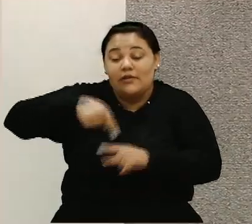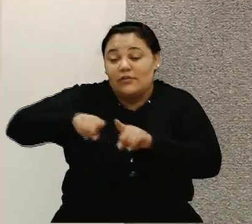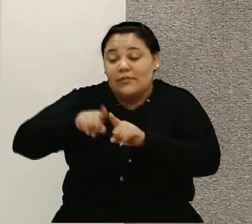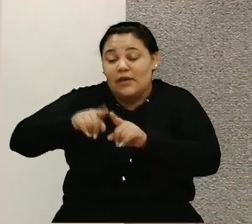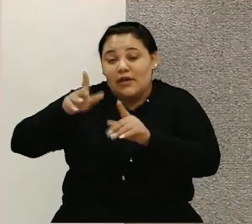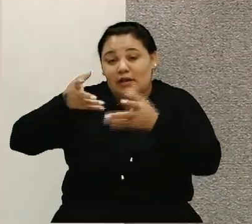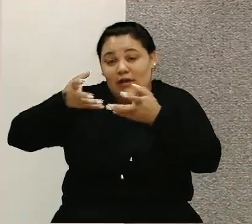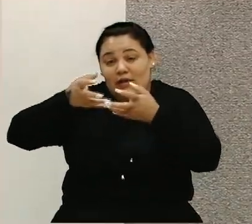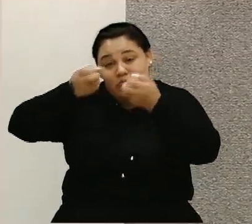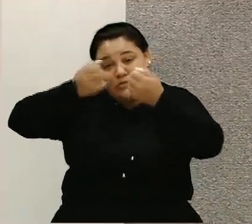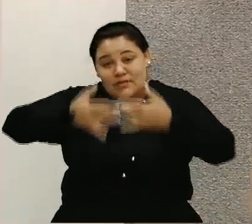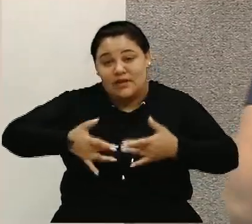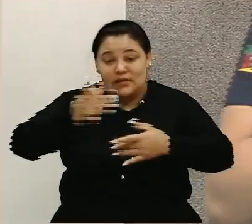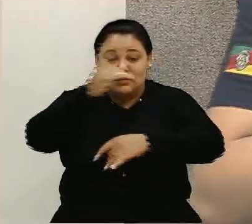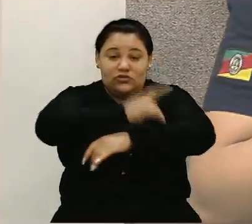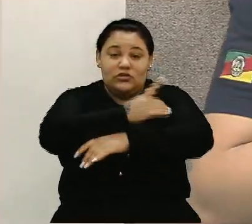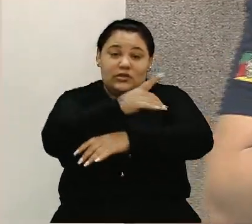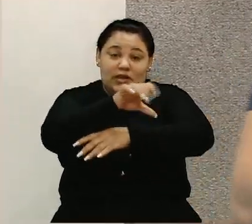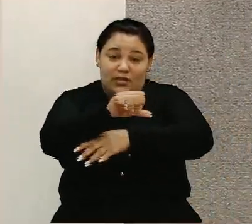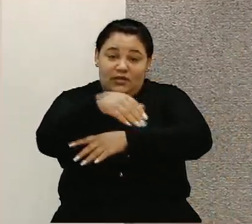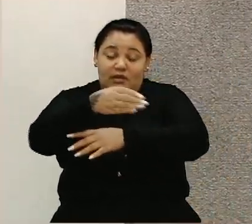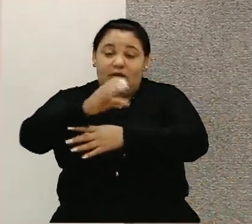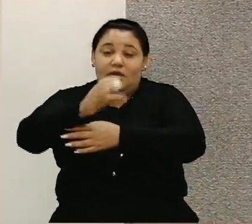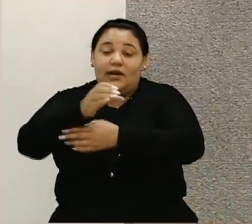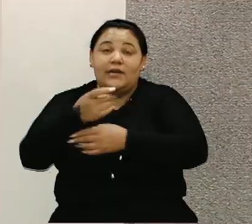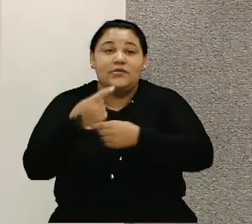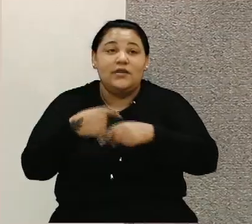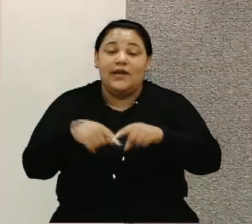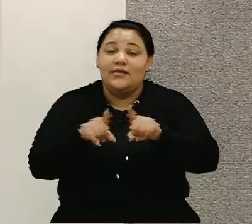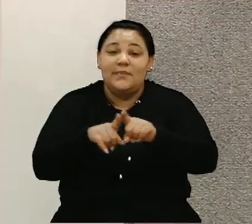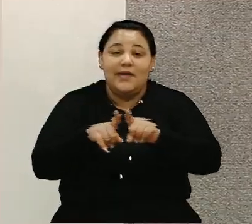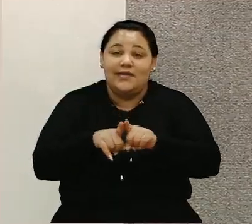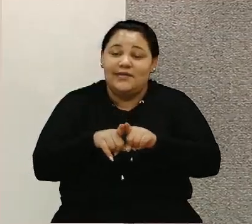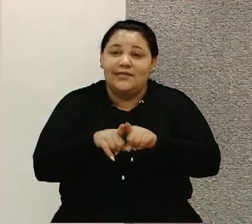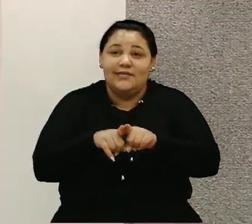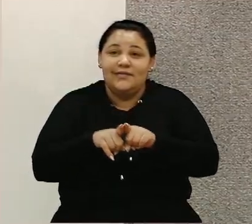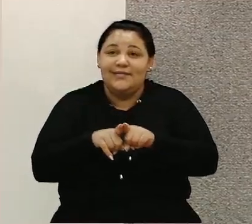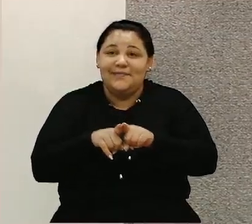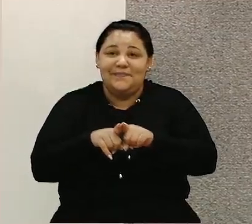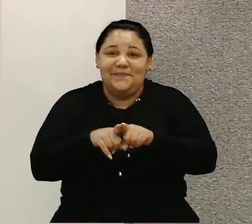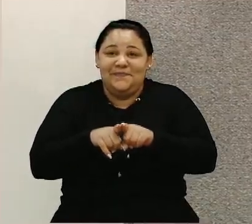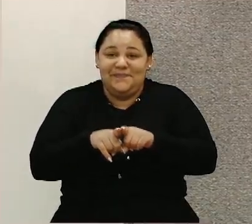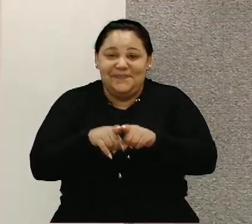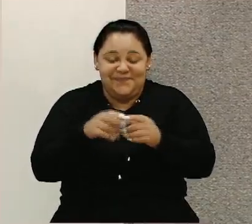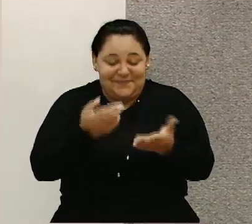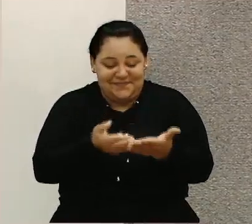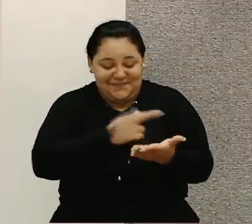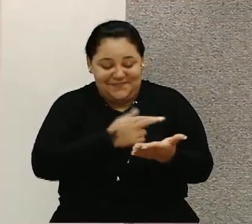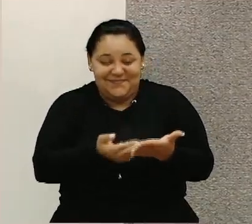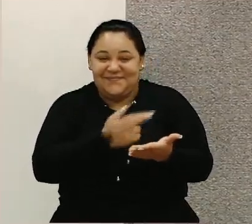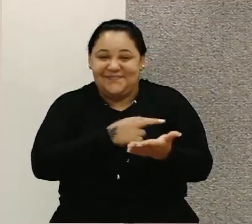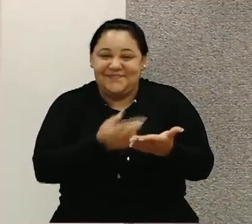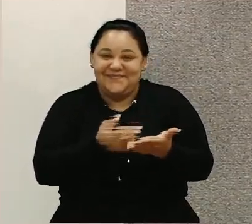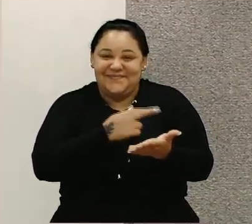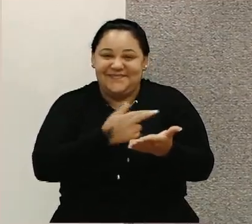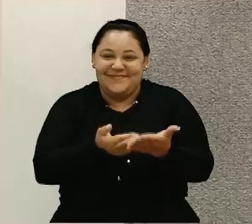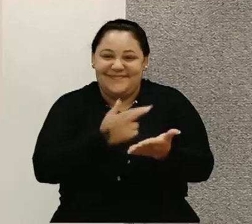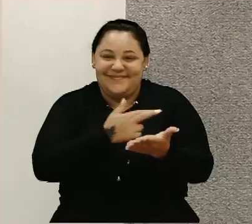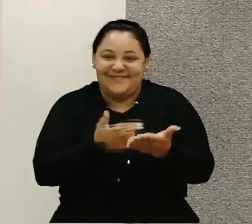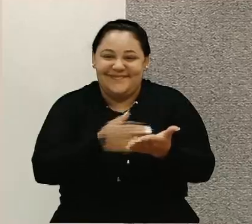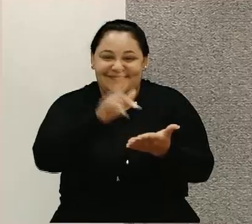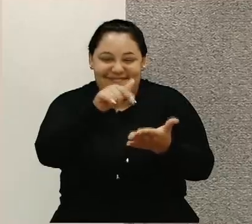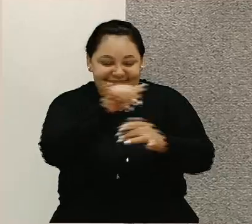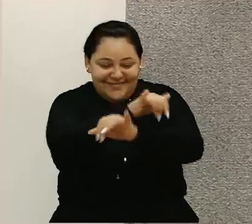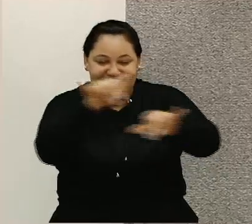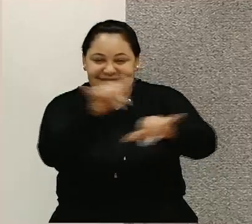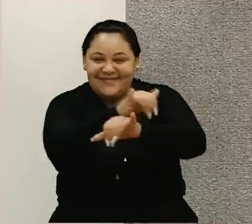eventos, nesse dia 19 de março, né, o Dia Internacional do Adonepiano, nós também comemoramos a revista A Voz, que é um instrumento de